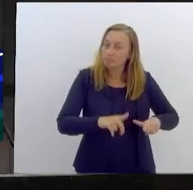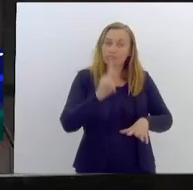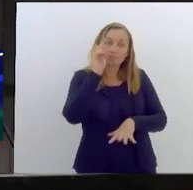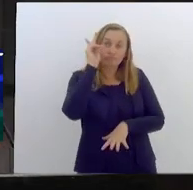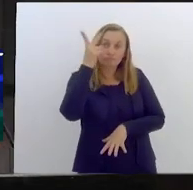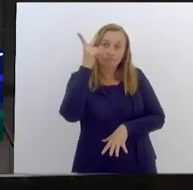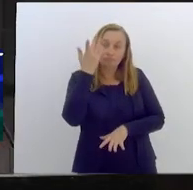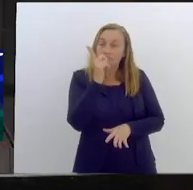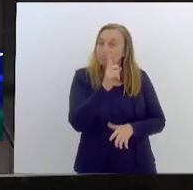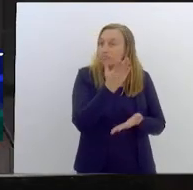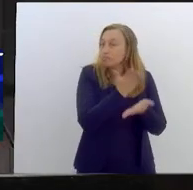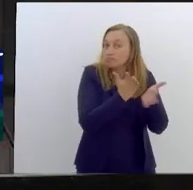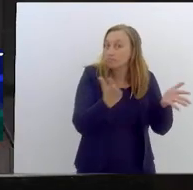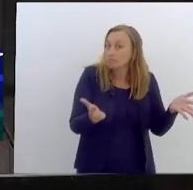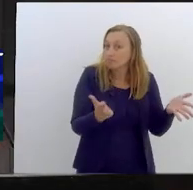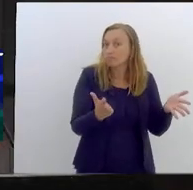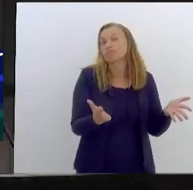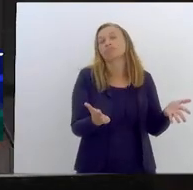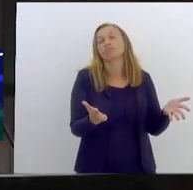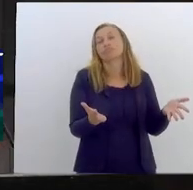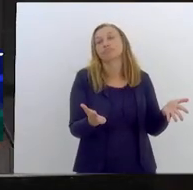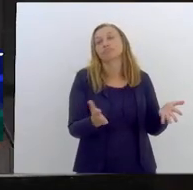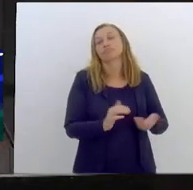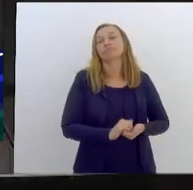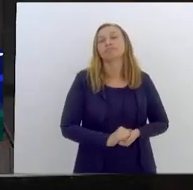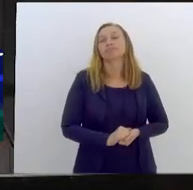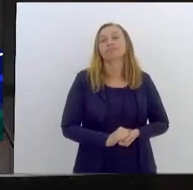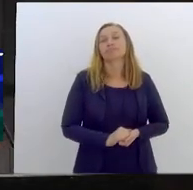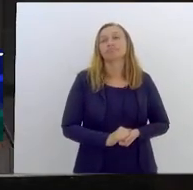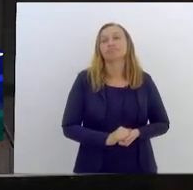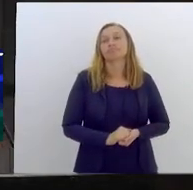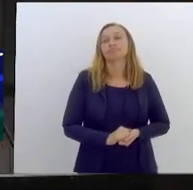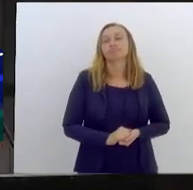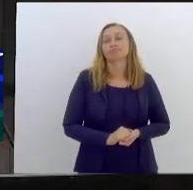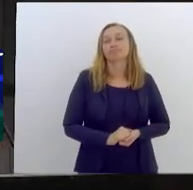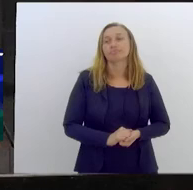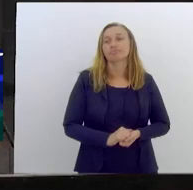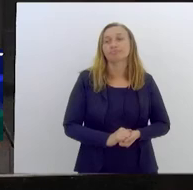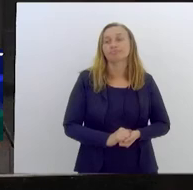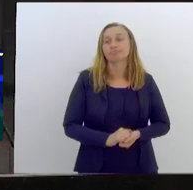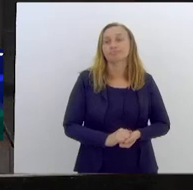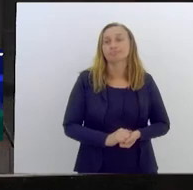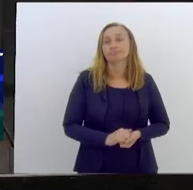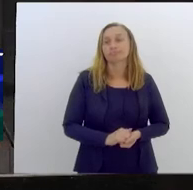história que está enraizada no arquivo público municipal não acabe.